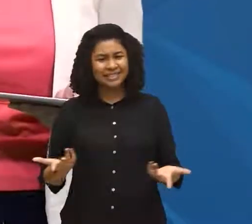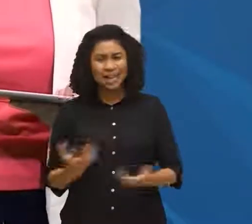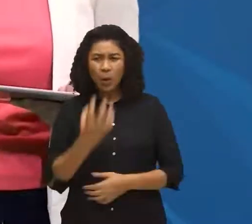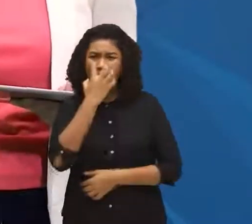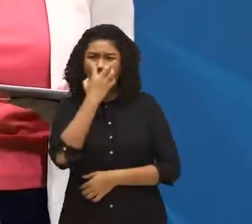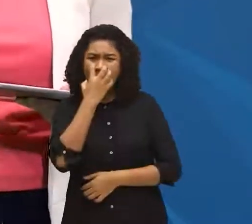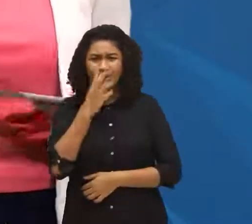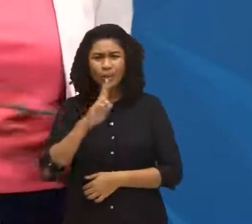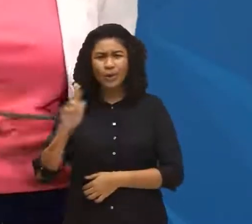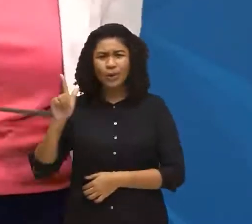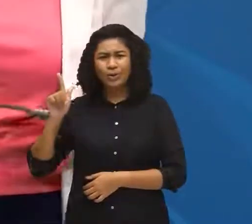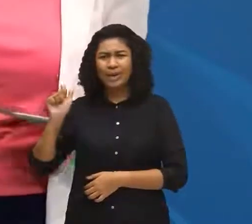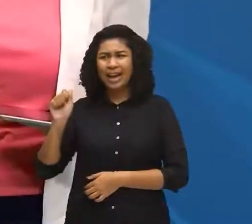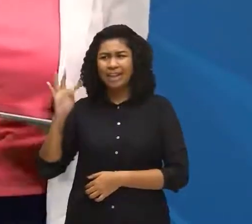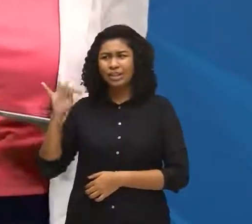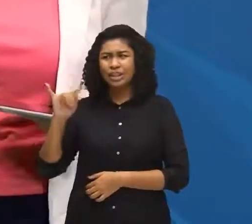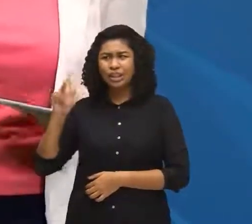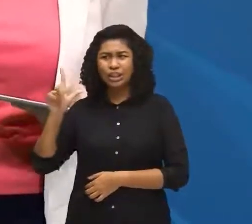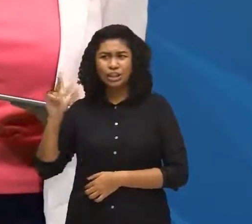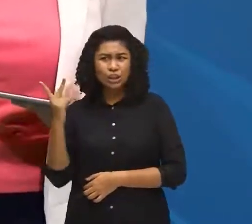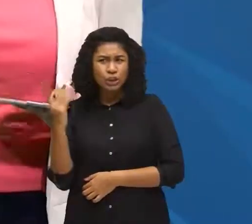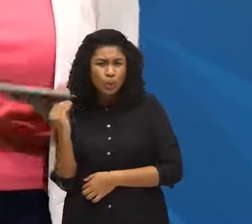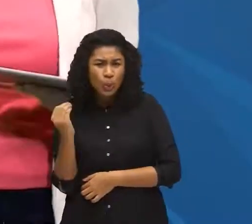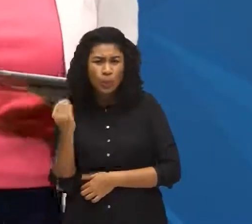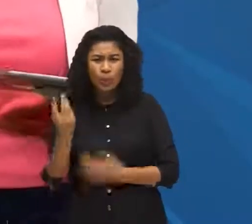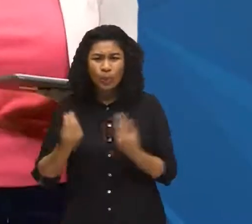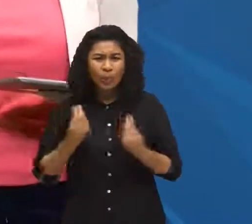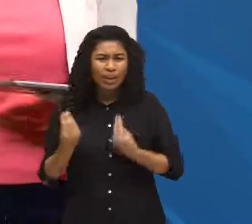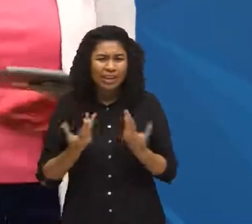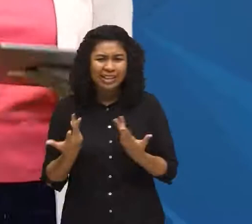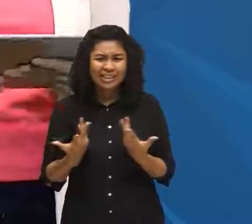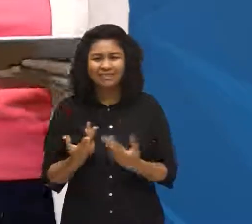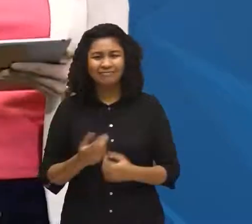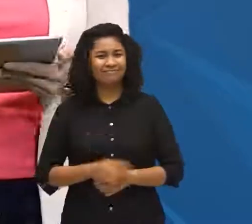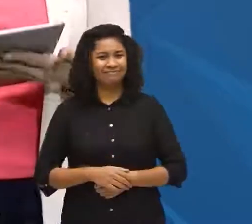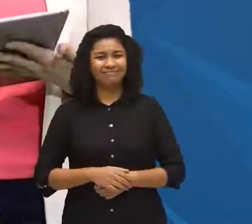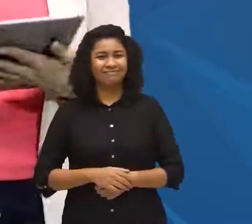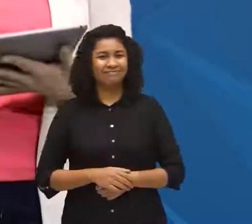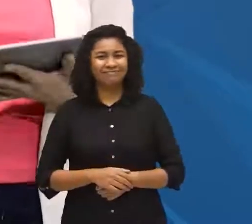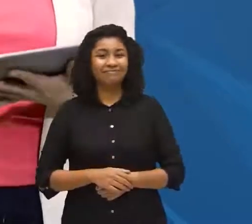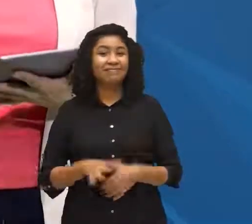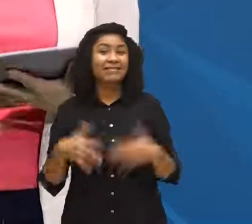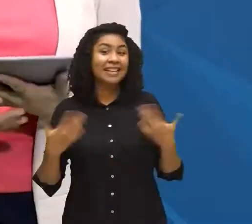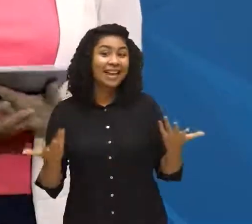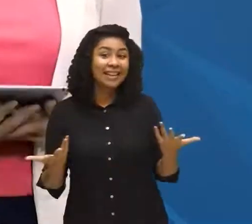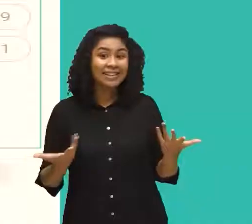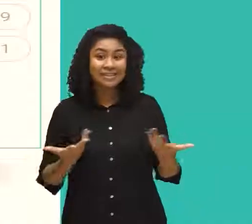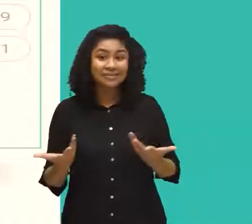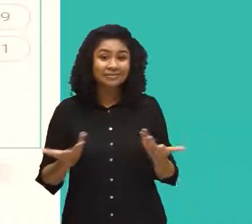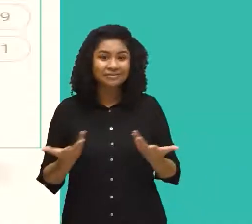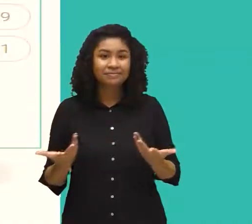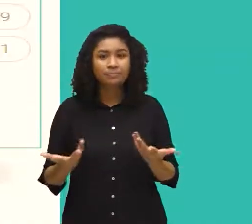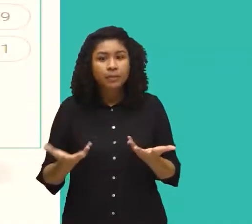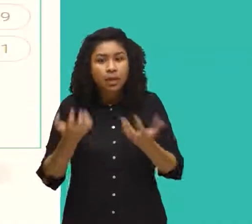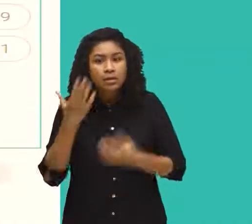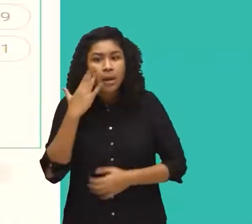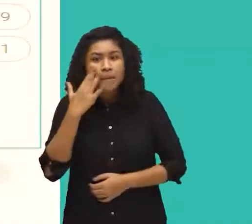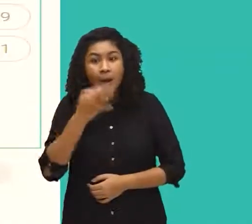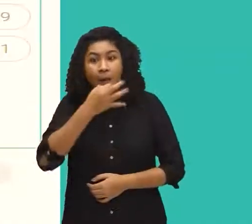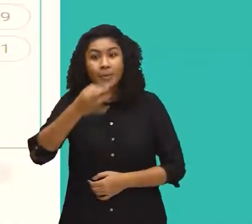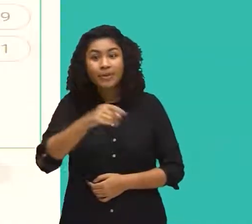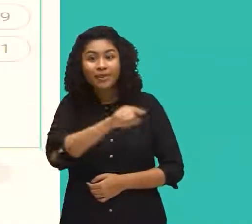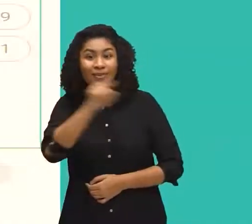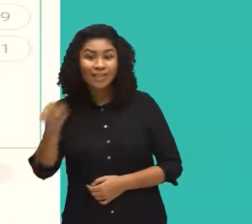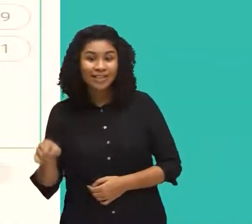chama gatilho atirar na própria dona. Será que isso é possível? Aconteceu ou não aconteceu? Coloca a resposta na